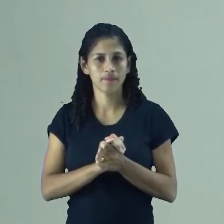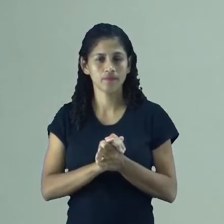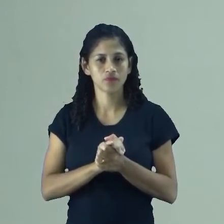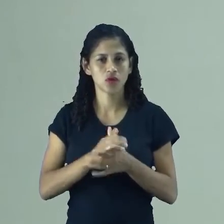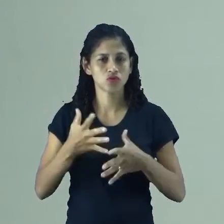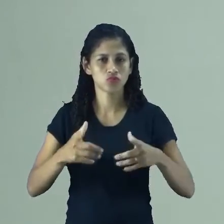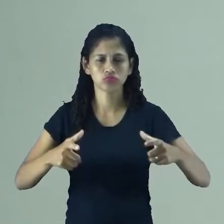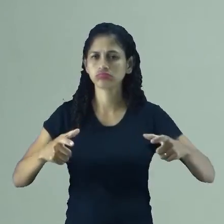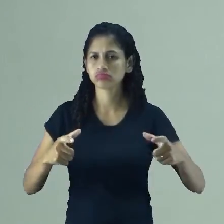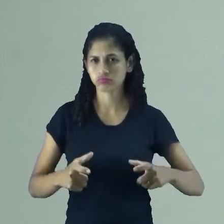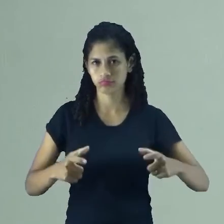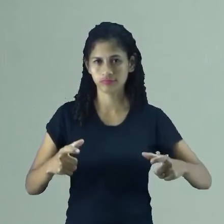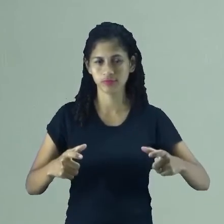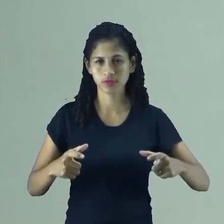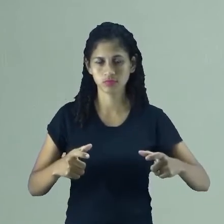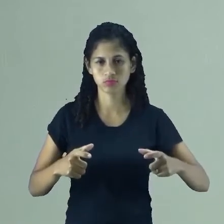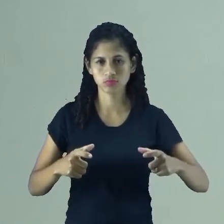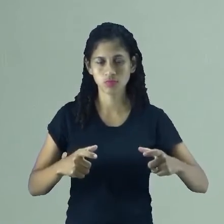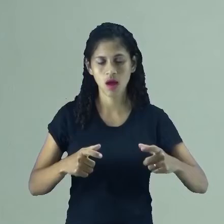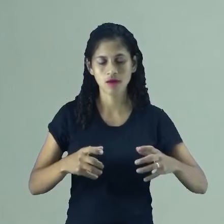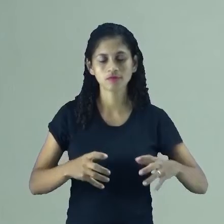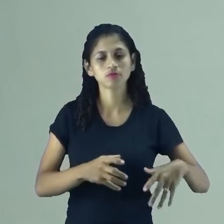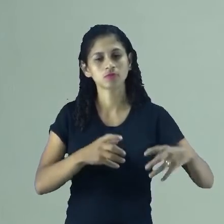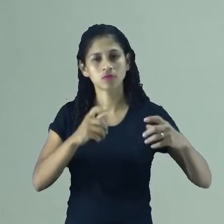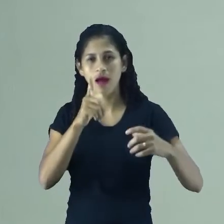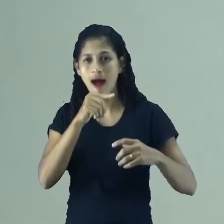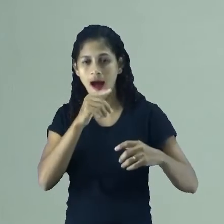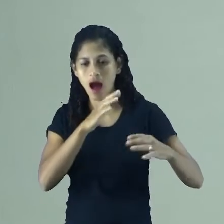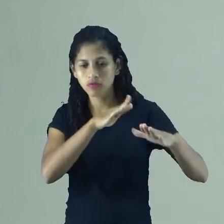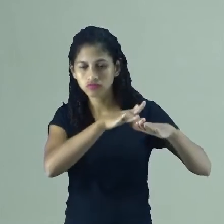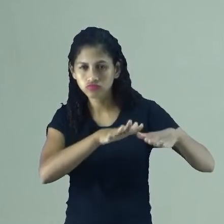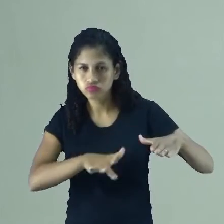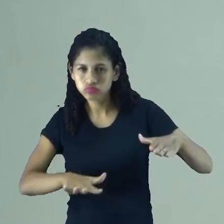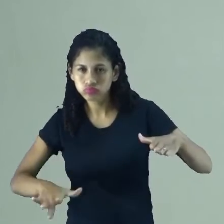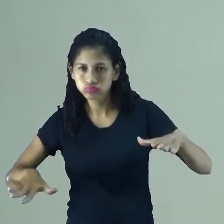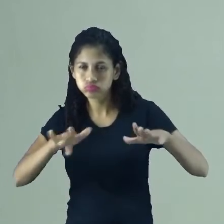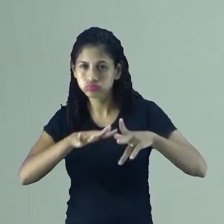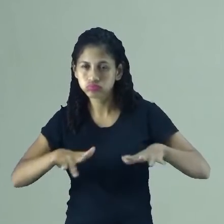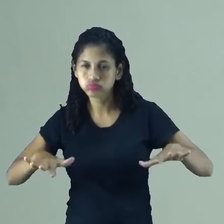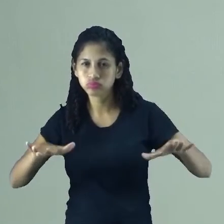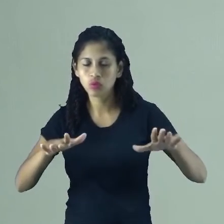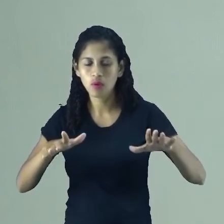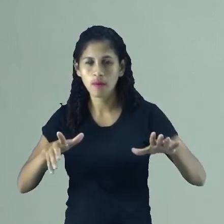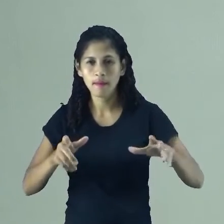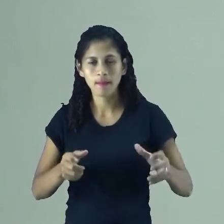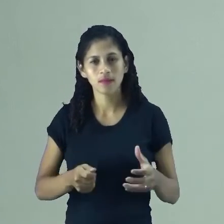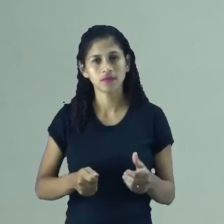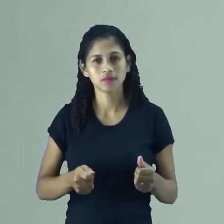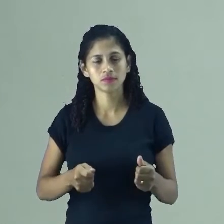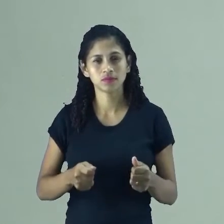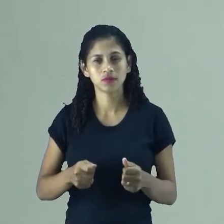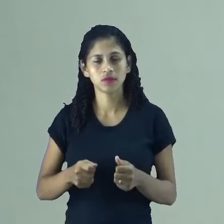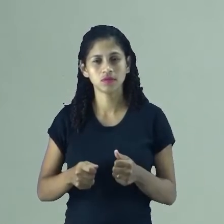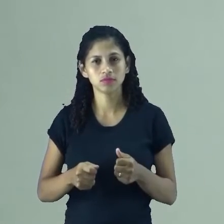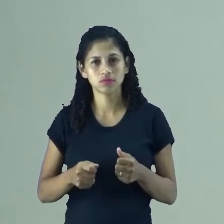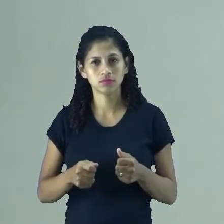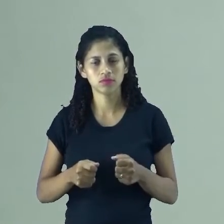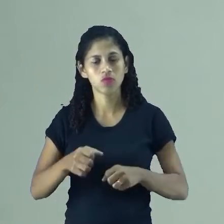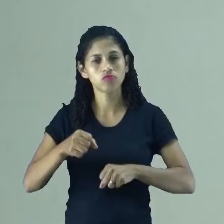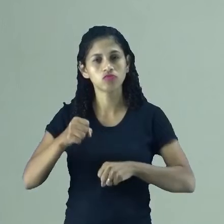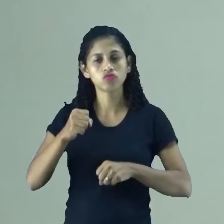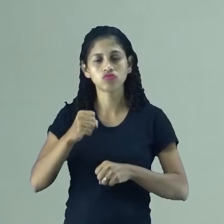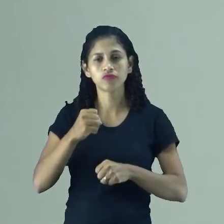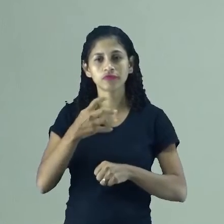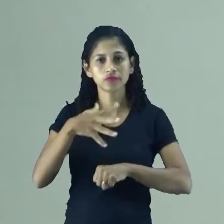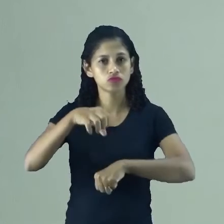numa bacia e aí levam para a água corrente. Dessa água corrente consegue-se perceber que fique somente aí a parte